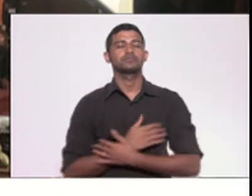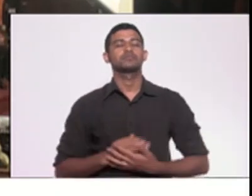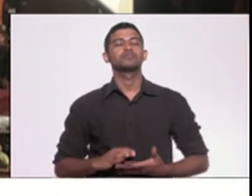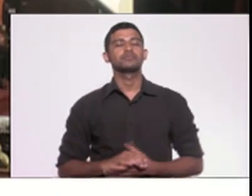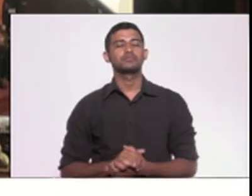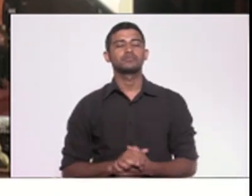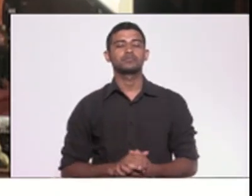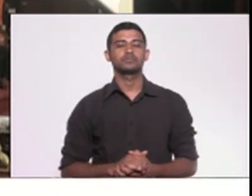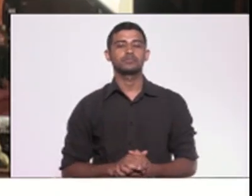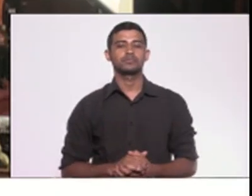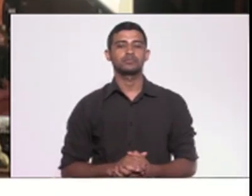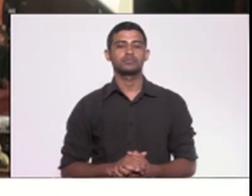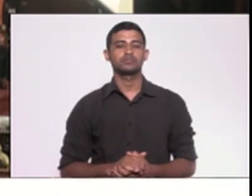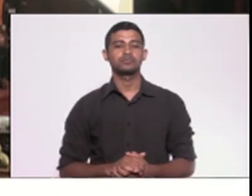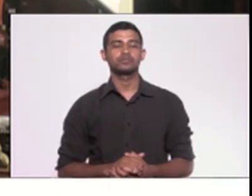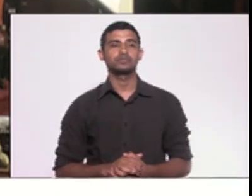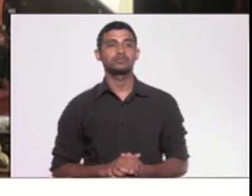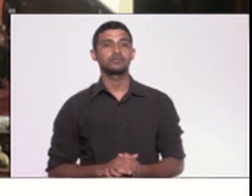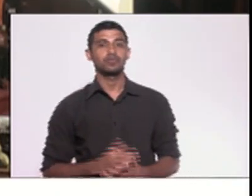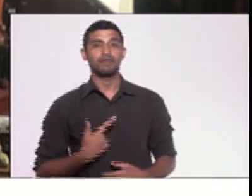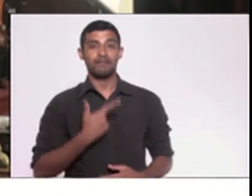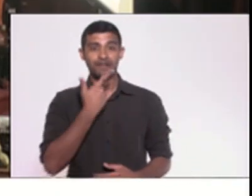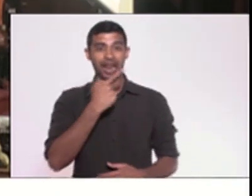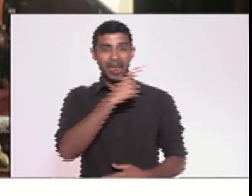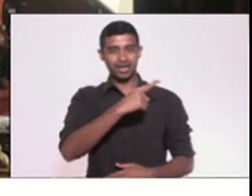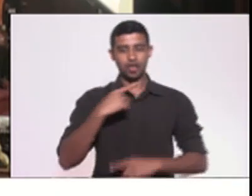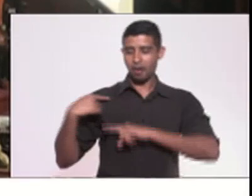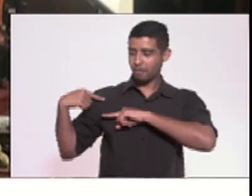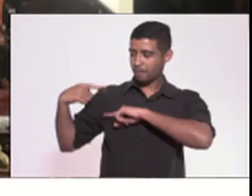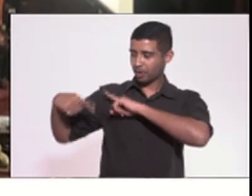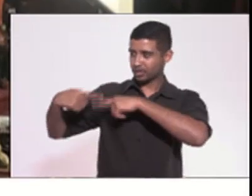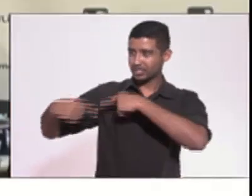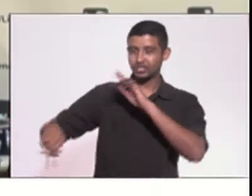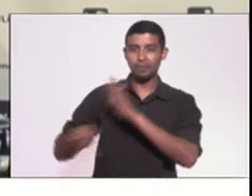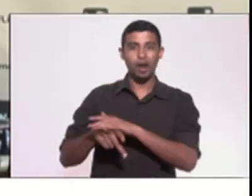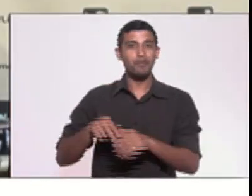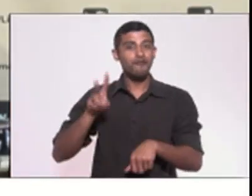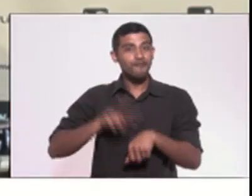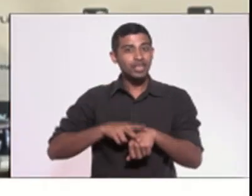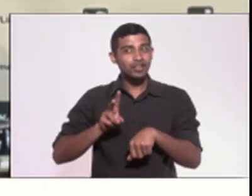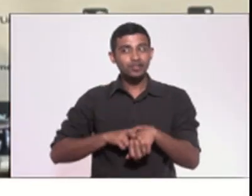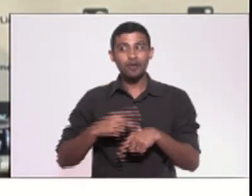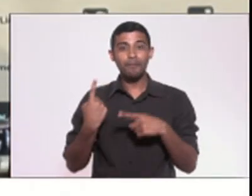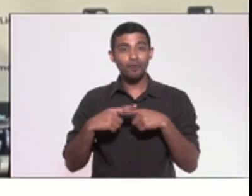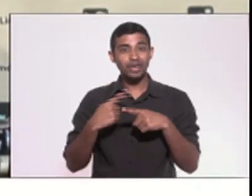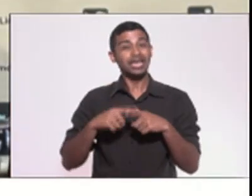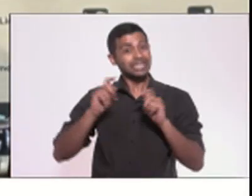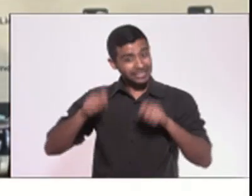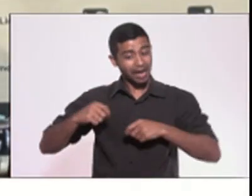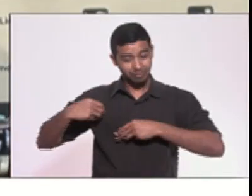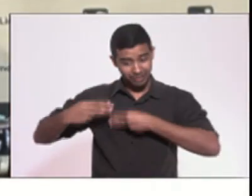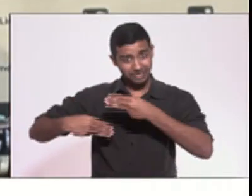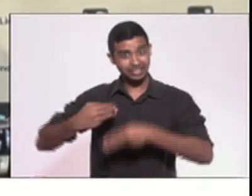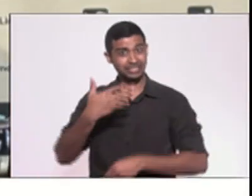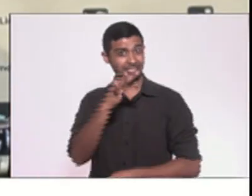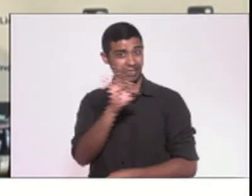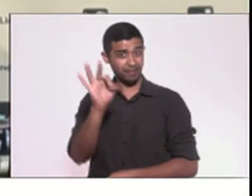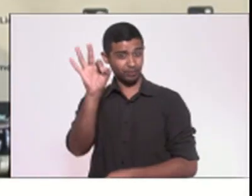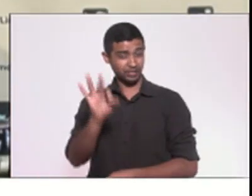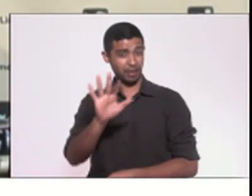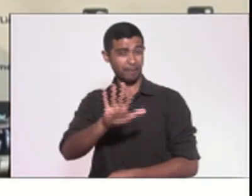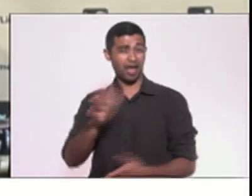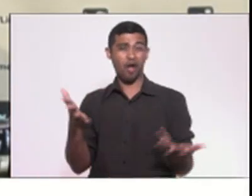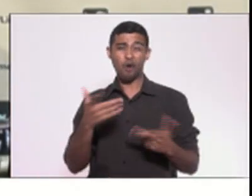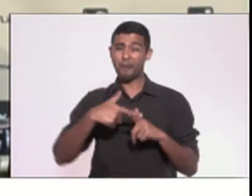Eu botei essa para falar um pouquinho da cadeia do vidro, porque é um material 100% reciclável, tá? Mas o maior problema dele hoje